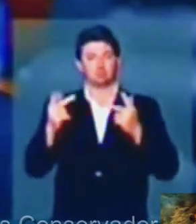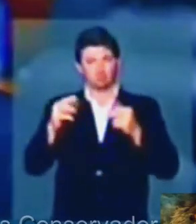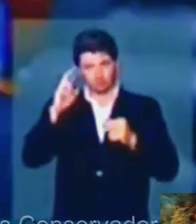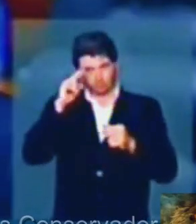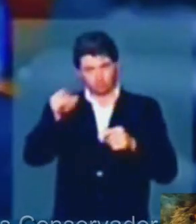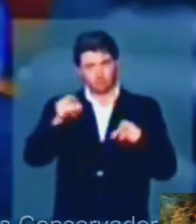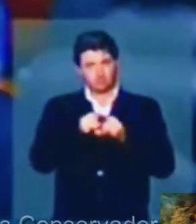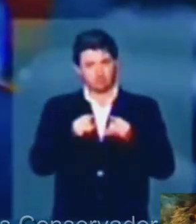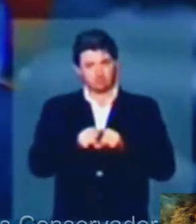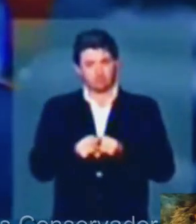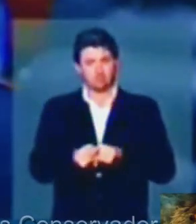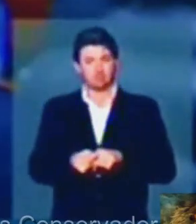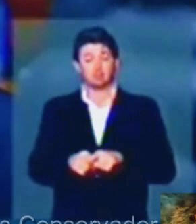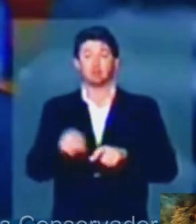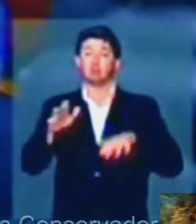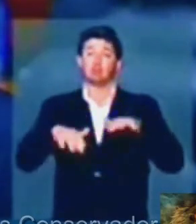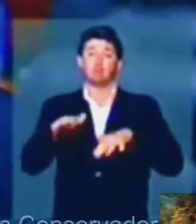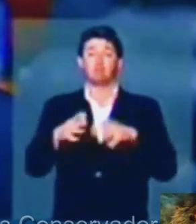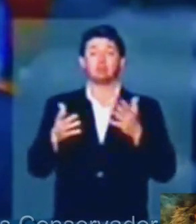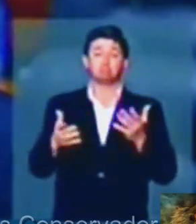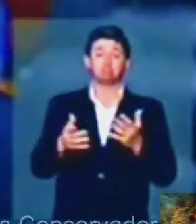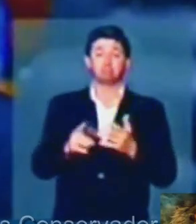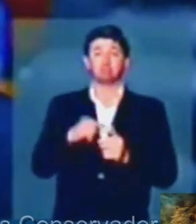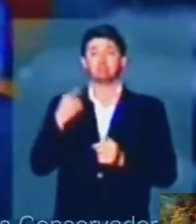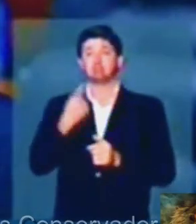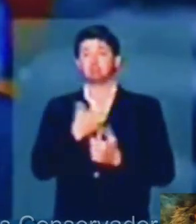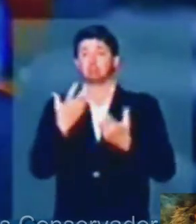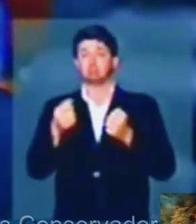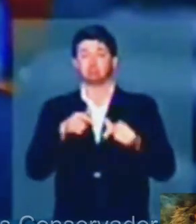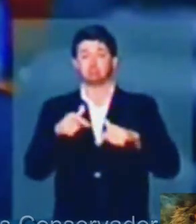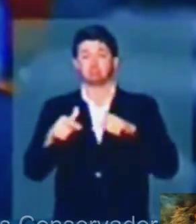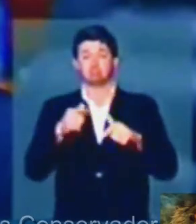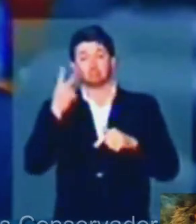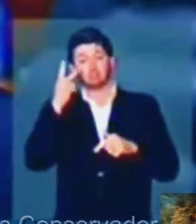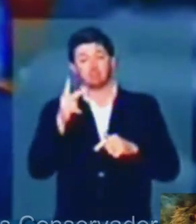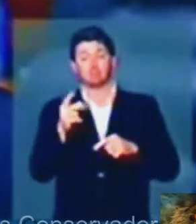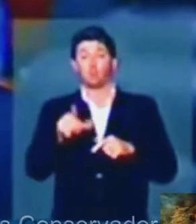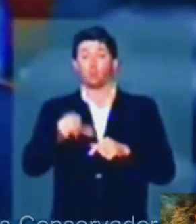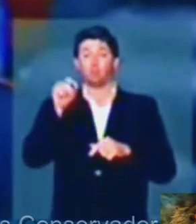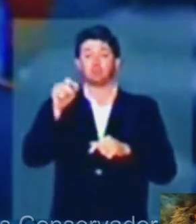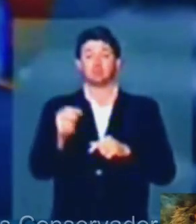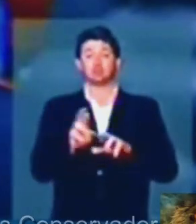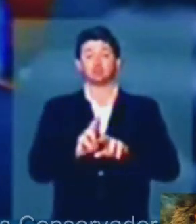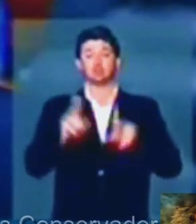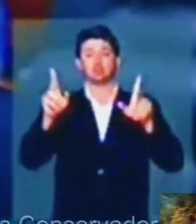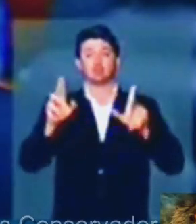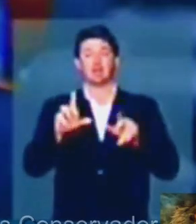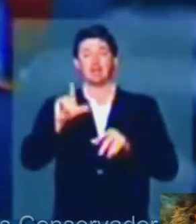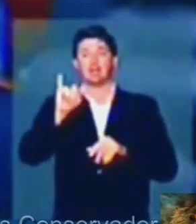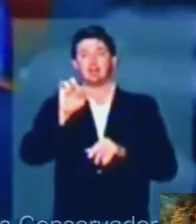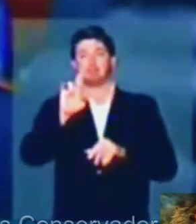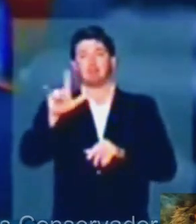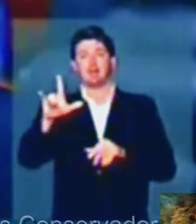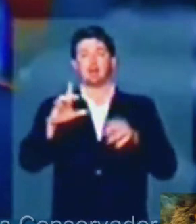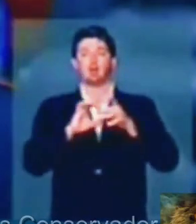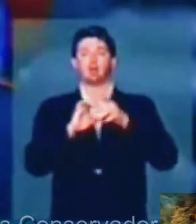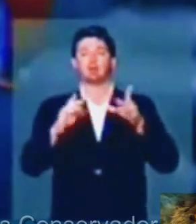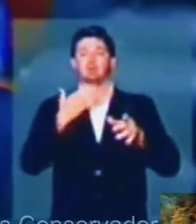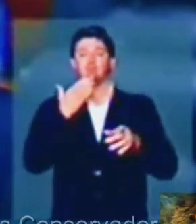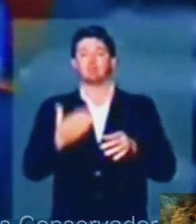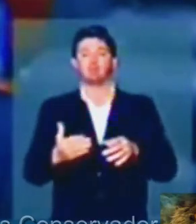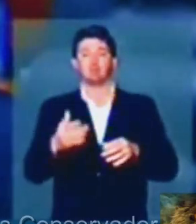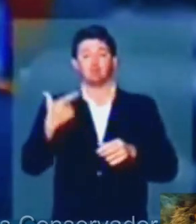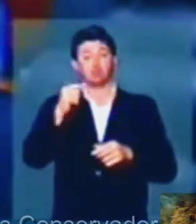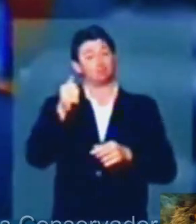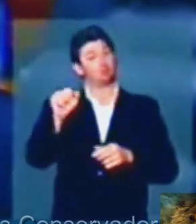a sua executiva, quem sabe, né, nós trabalharmos para uma opção liberal e democrática